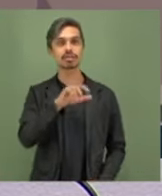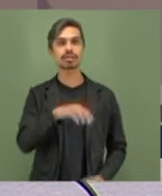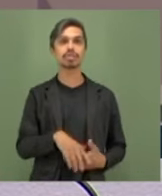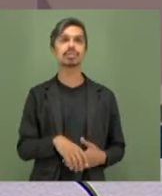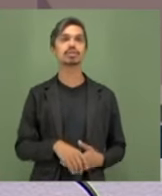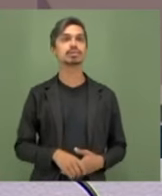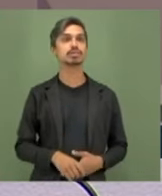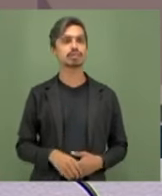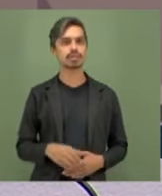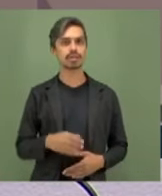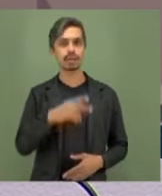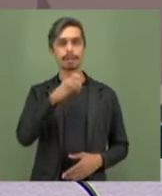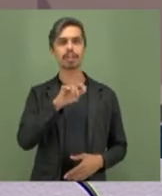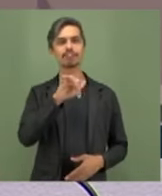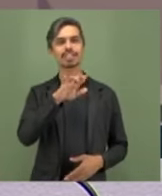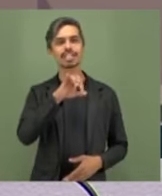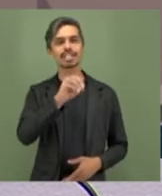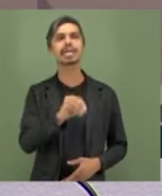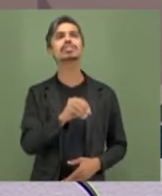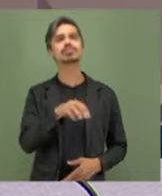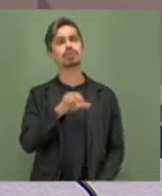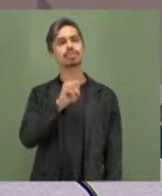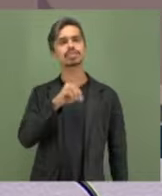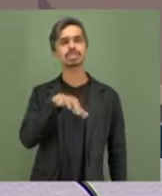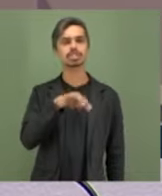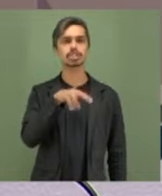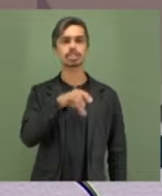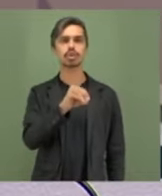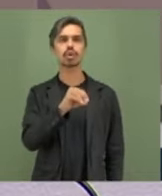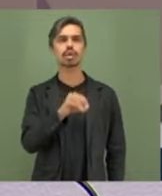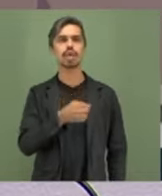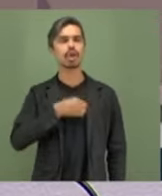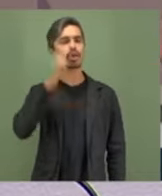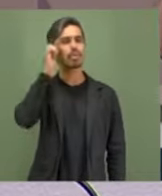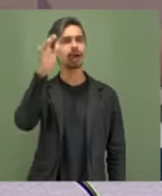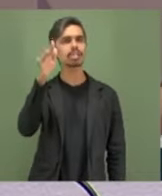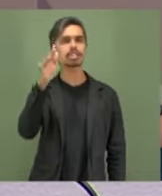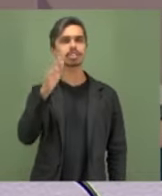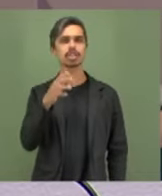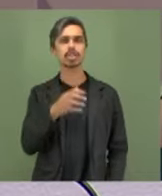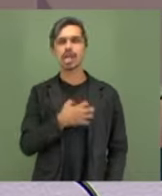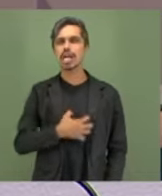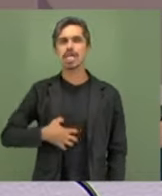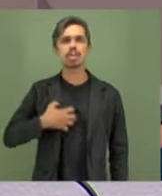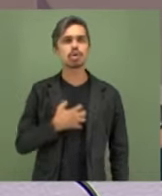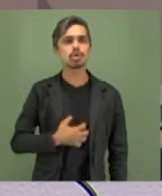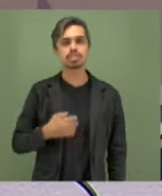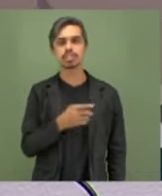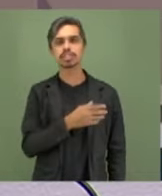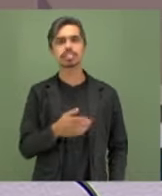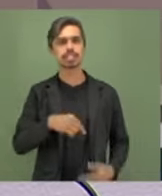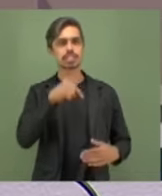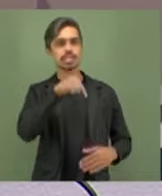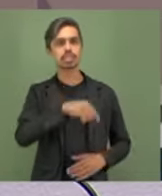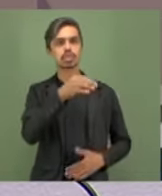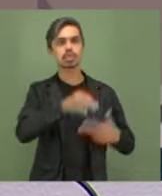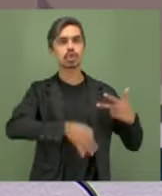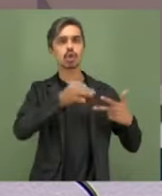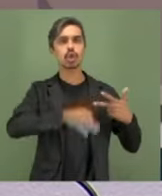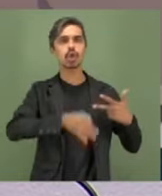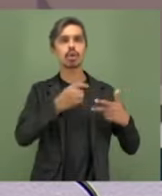Grilo, Paulo Figueiredo, Constantino. Eu imagino os horrores que este judiciário não estará a fazer essa gente pela